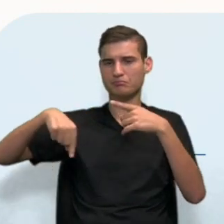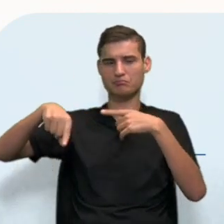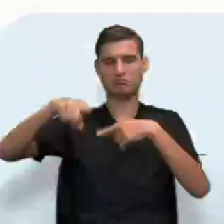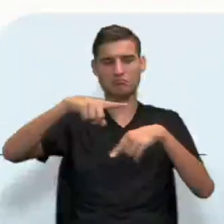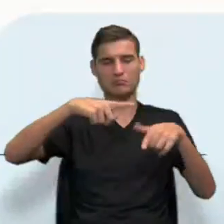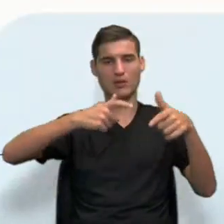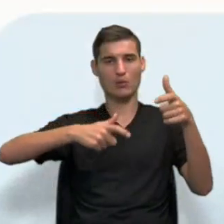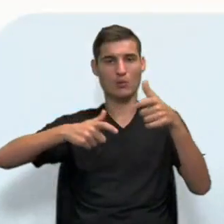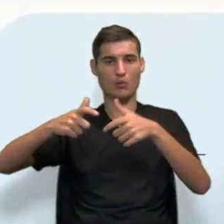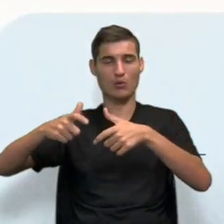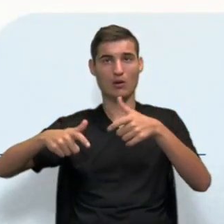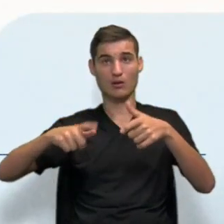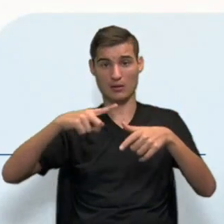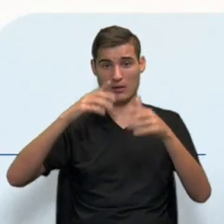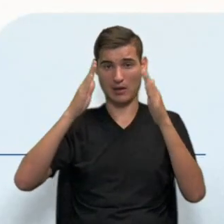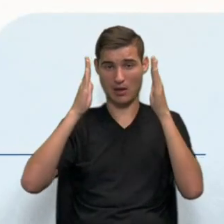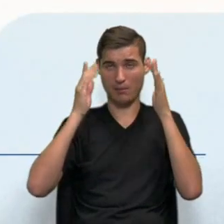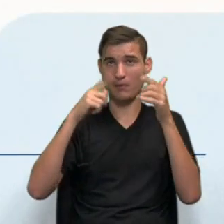Esse caminhão